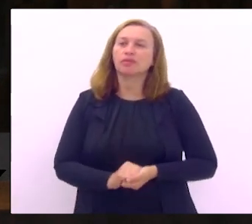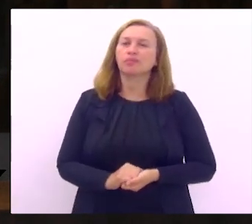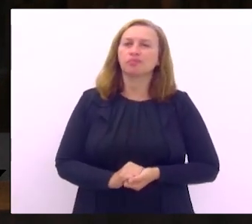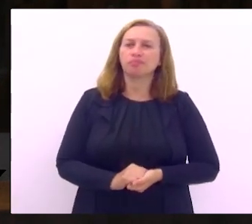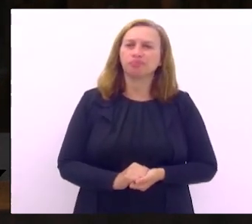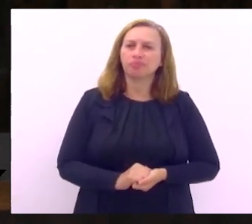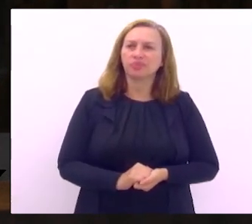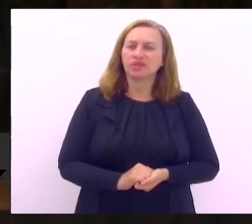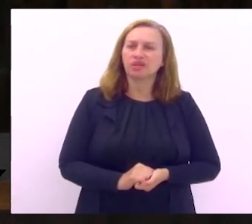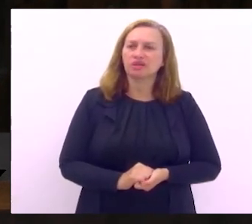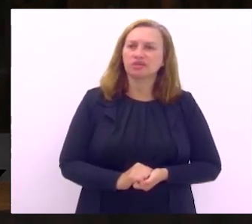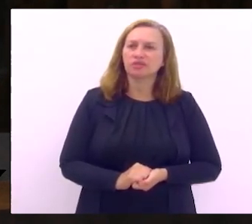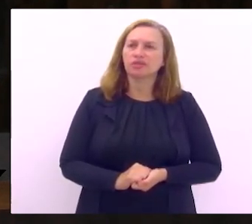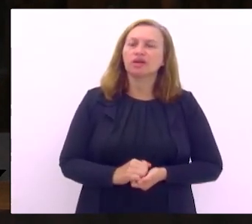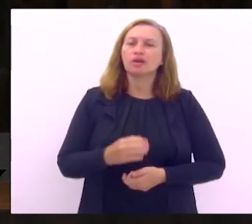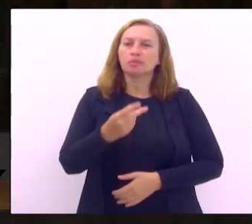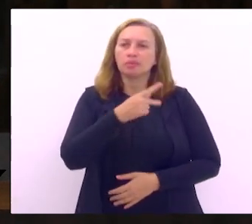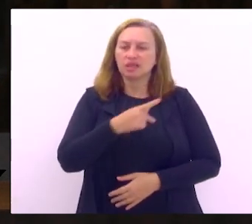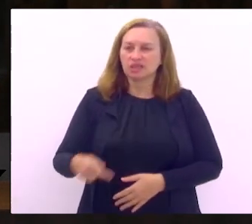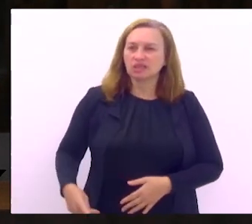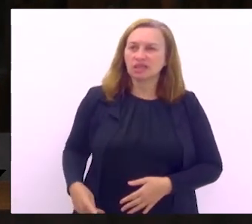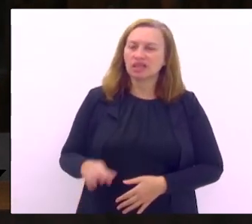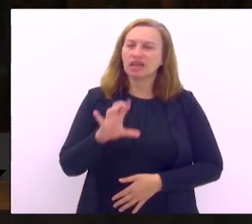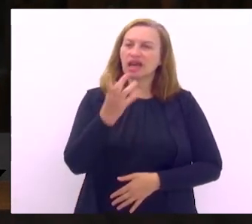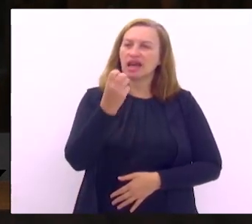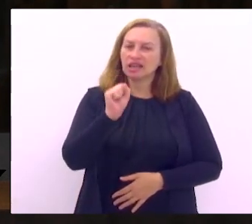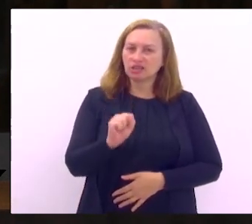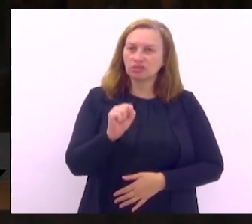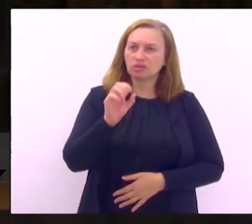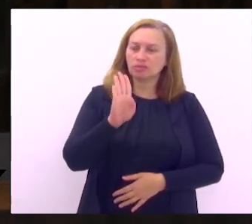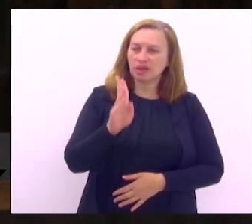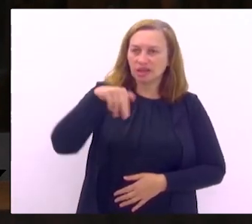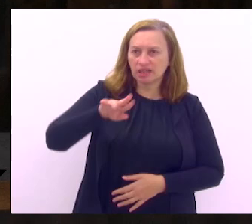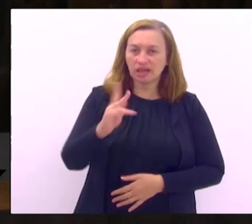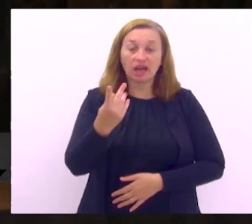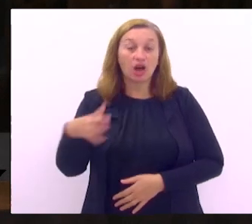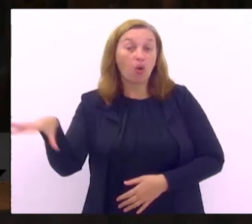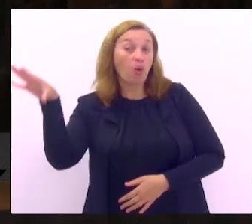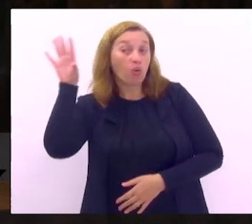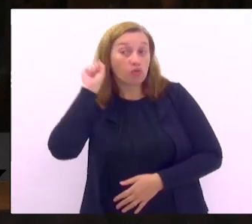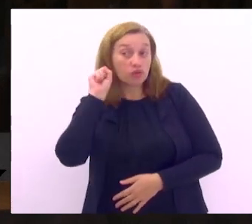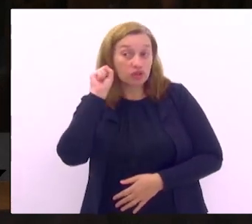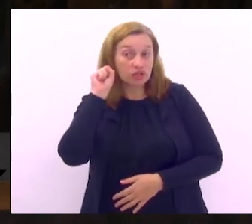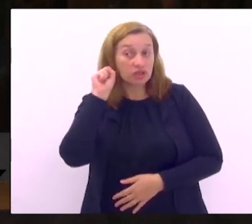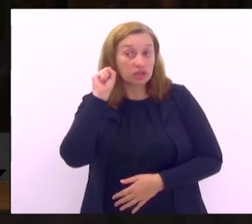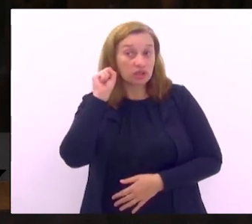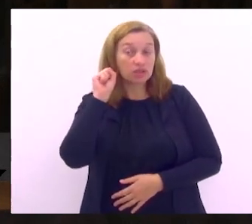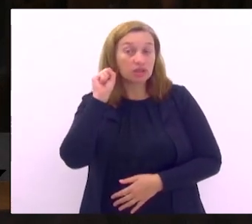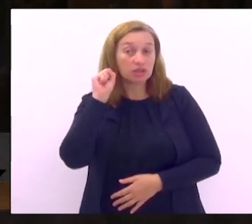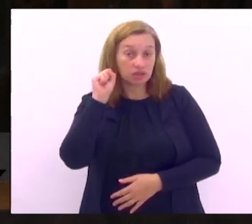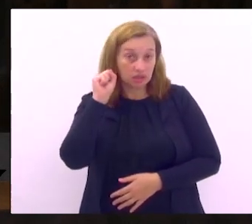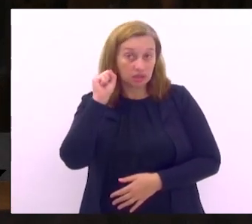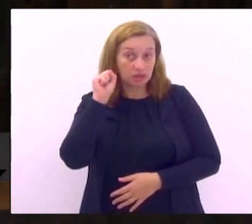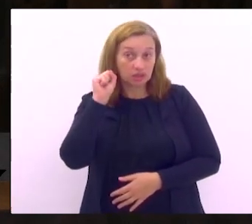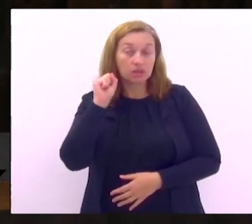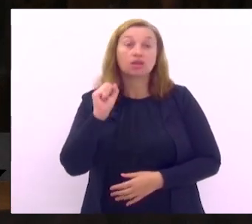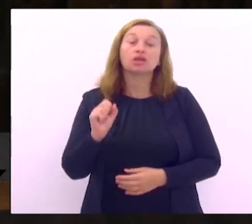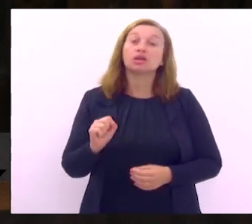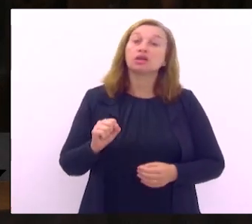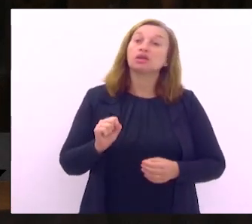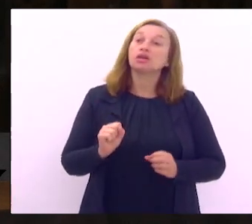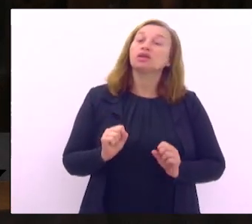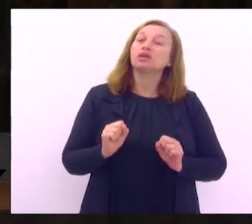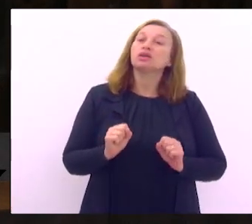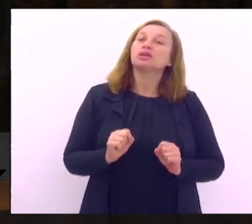condição, presidente Carlinhos BNH, de ouvinte daquilo que caberá ao governo, daquilo que competirá